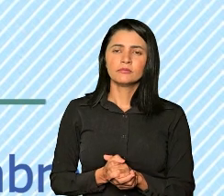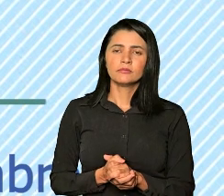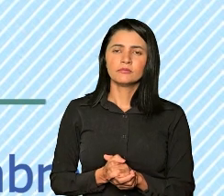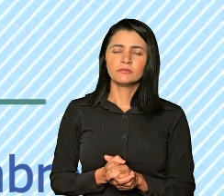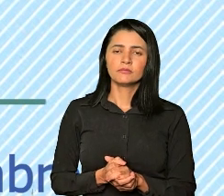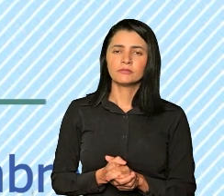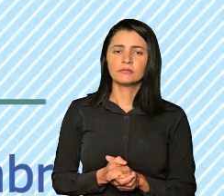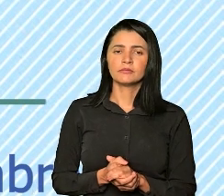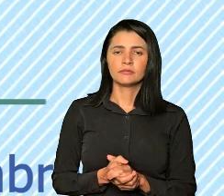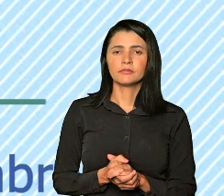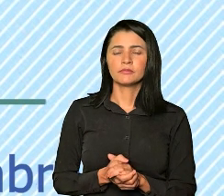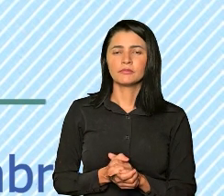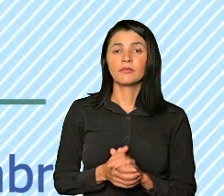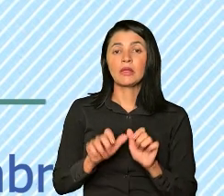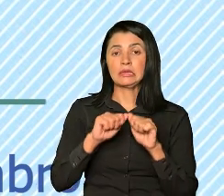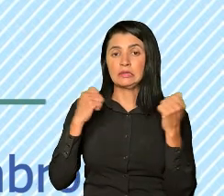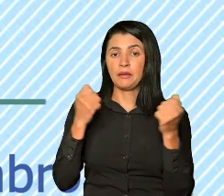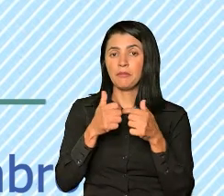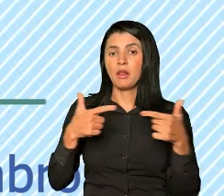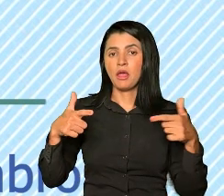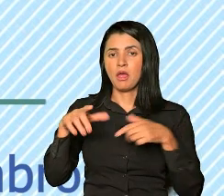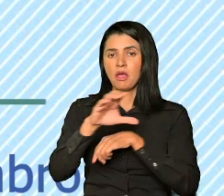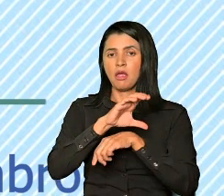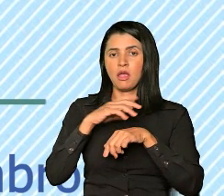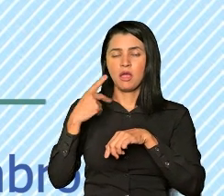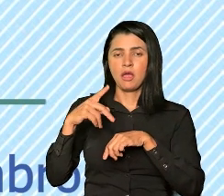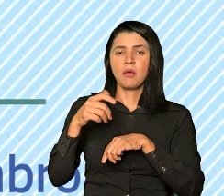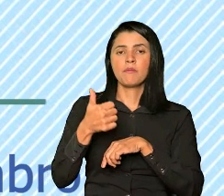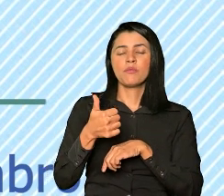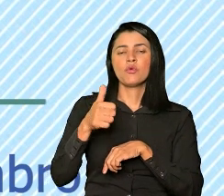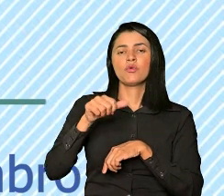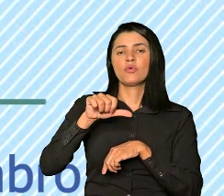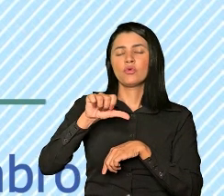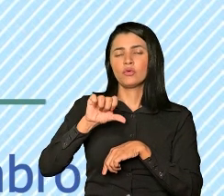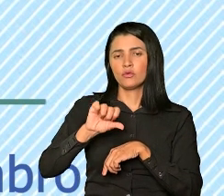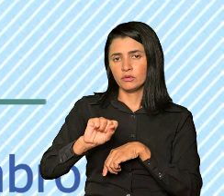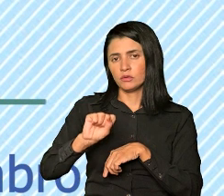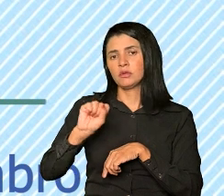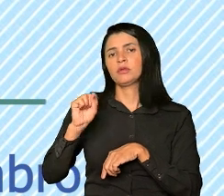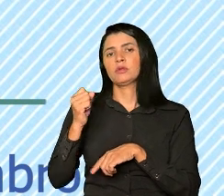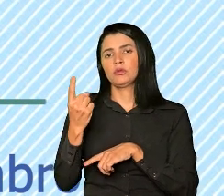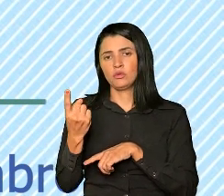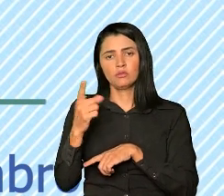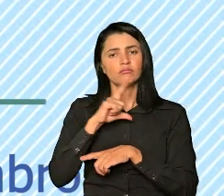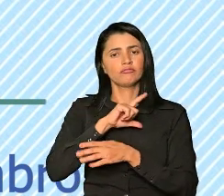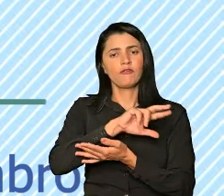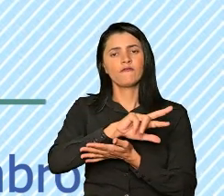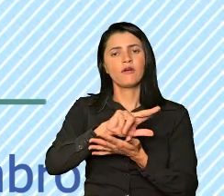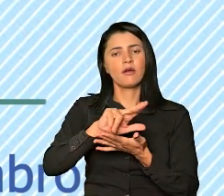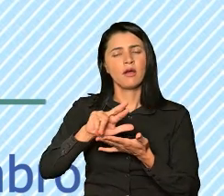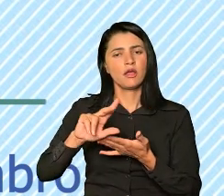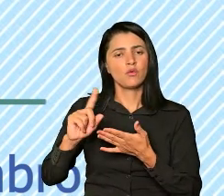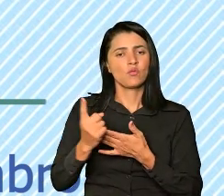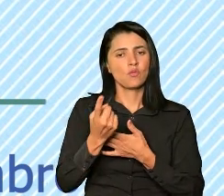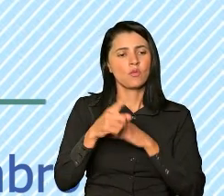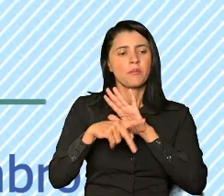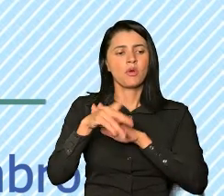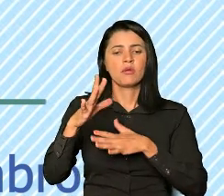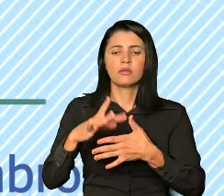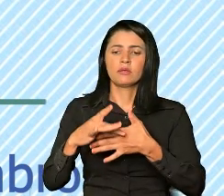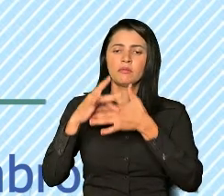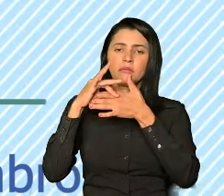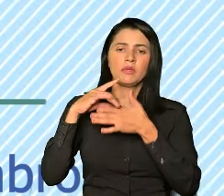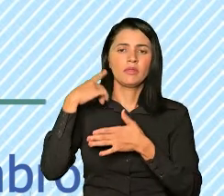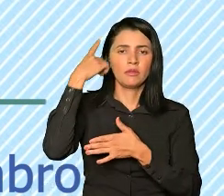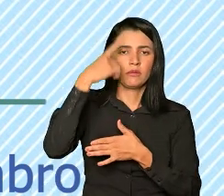A Assembleia Constituinte de 1891 teve várias proposições, inclusive uma delas liderada pelo